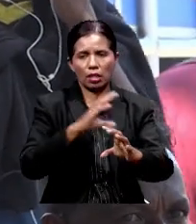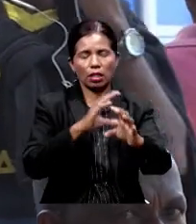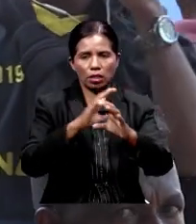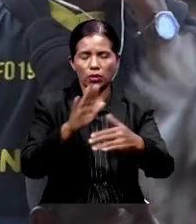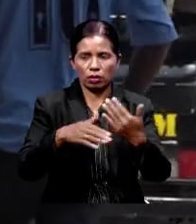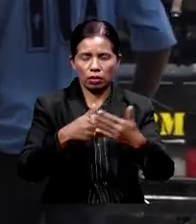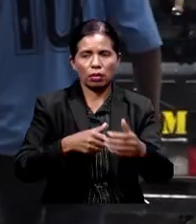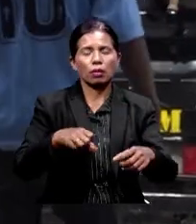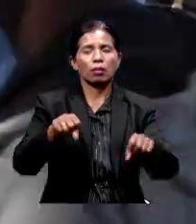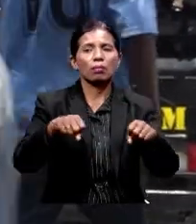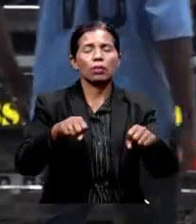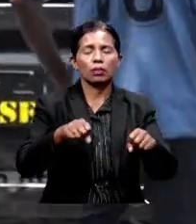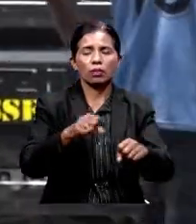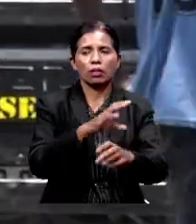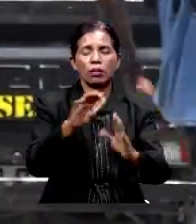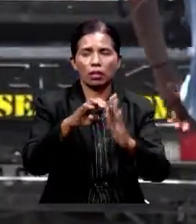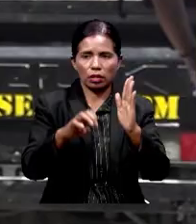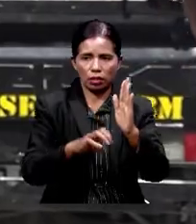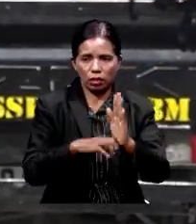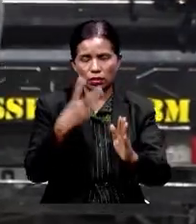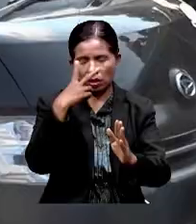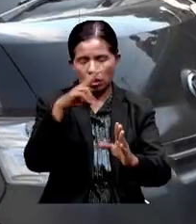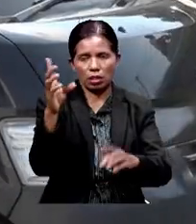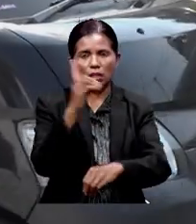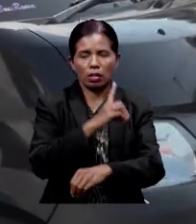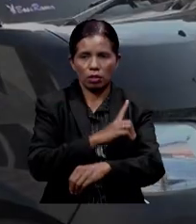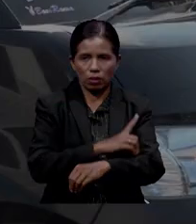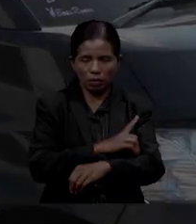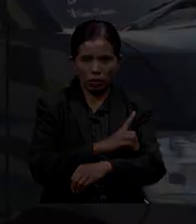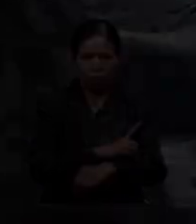motorizada estadunian, nebe halo circulação e aloram finado. João Carlos Tito Silva, GMN.